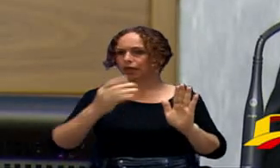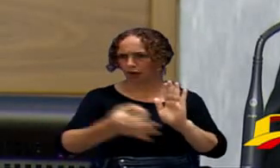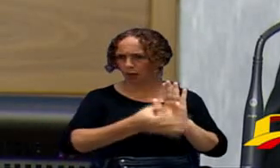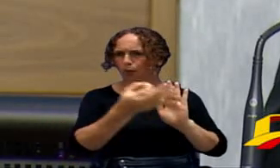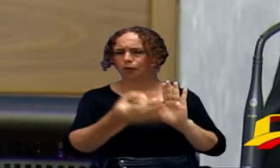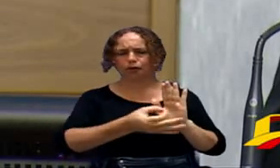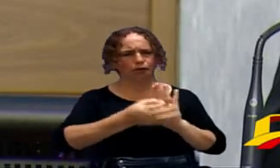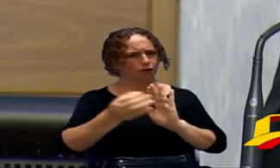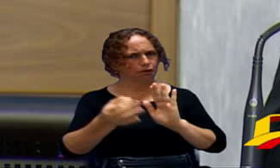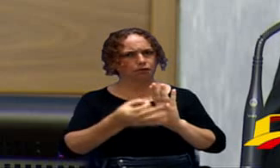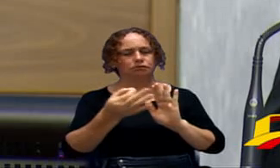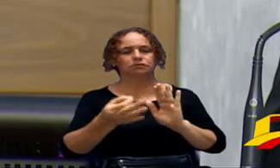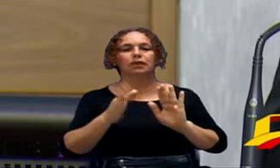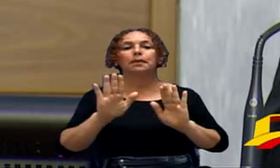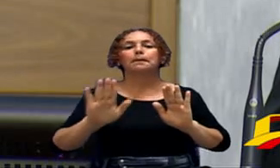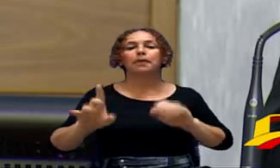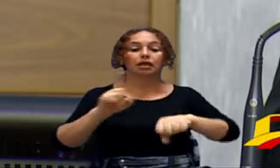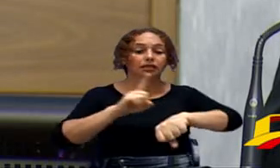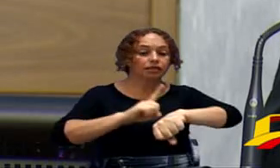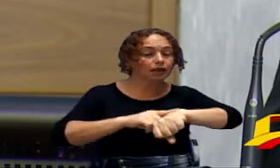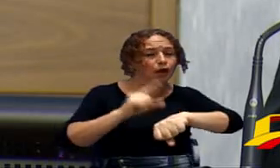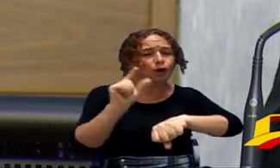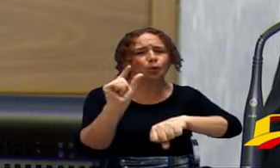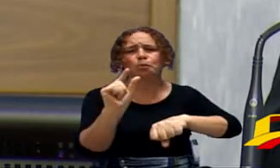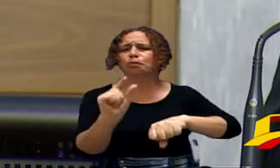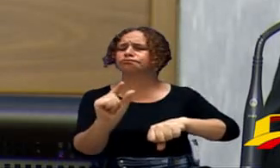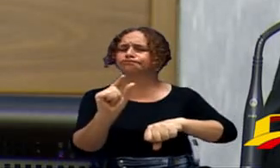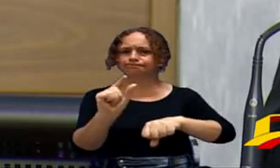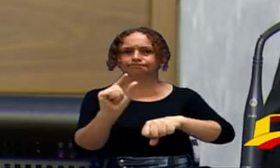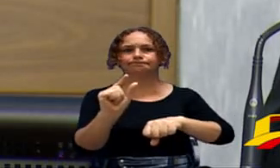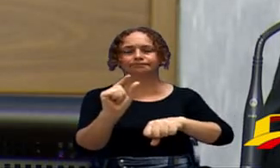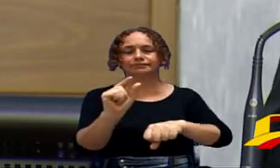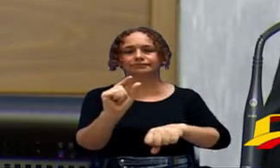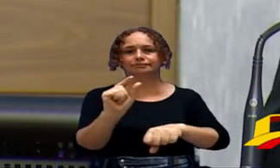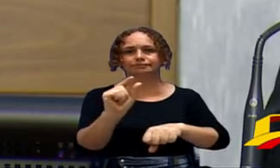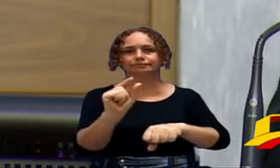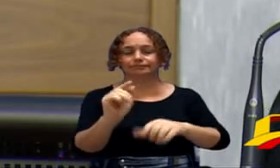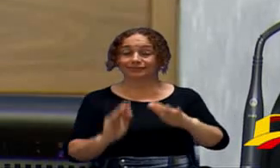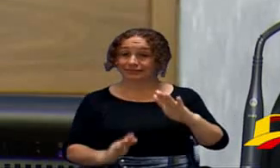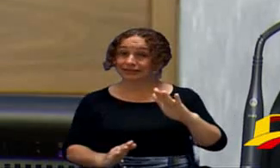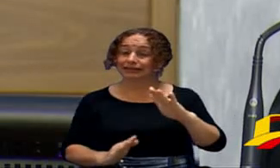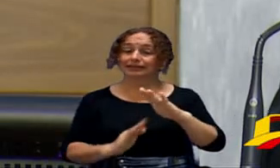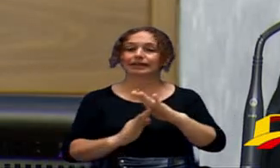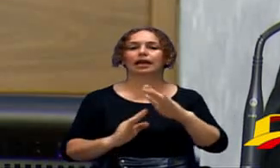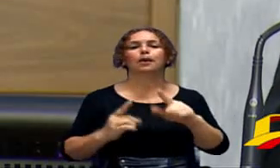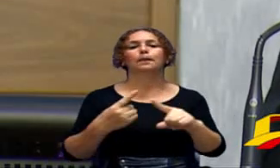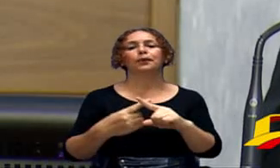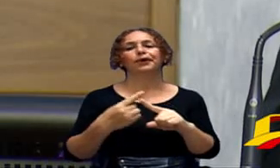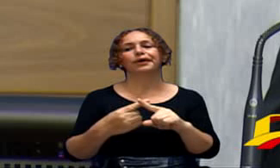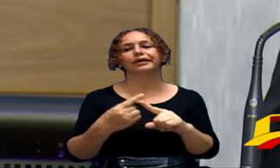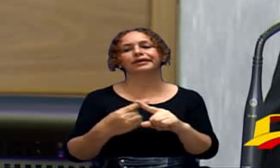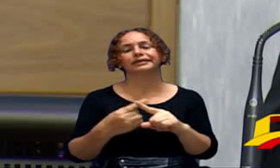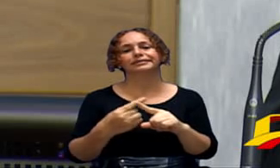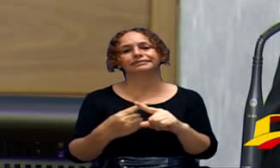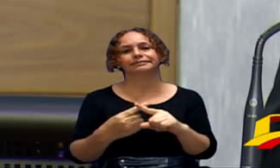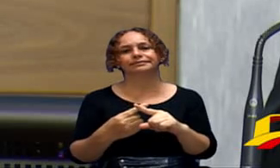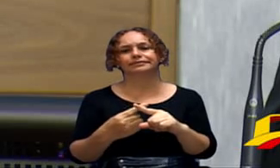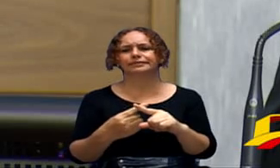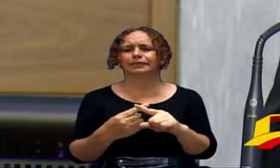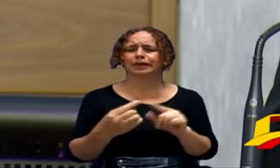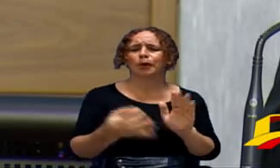Infelizmente, o tempo é limitado, senão, vereador Gabriel, nós estaríamos aqui a noite inteira. Então, nós